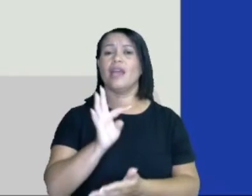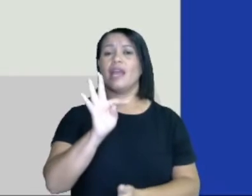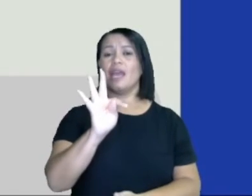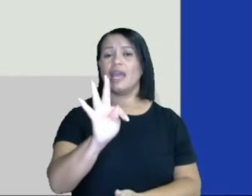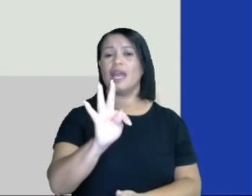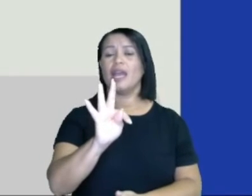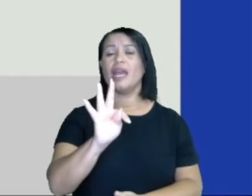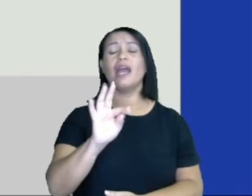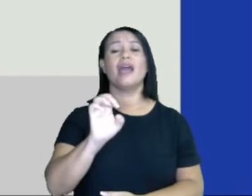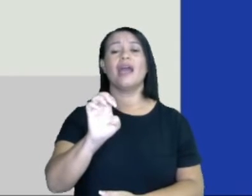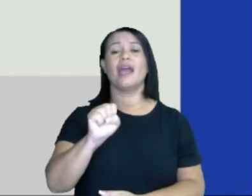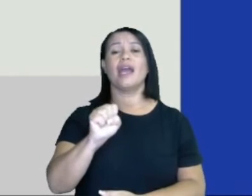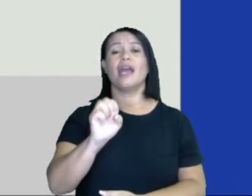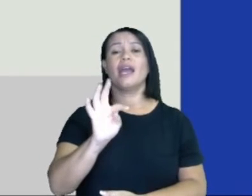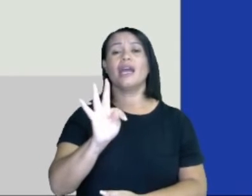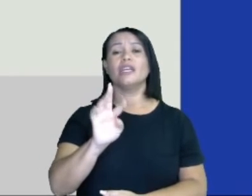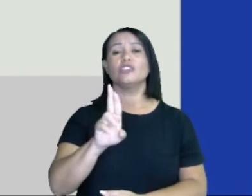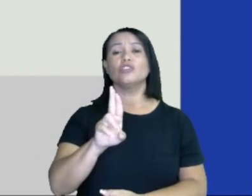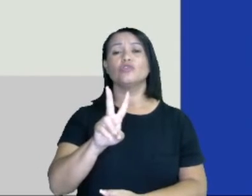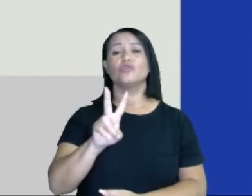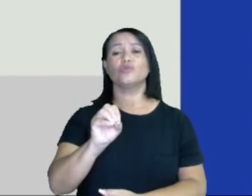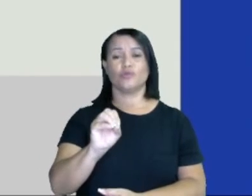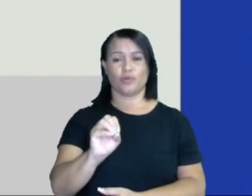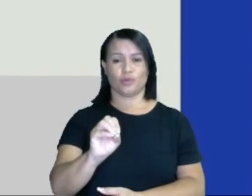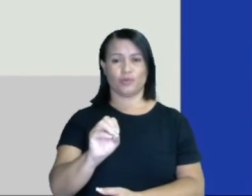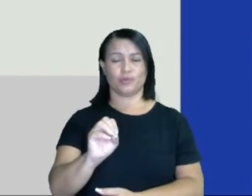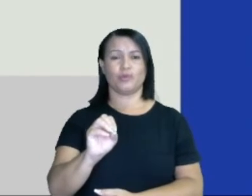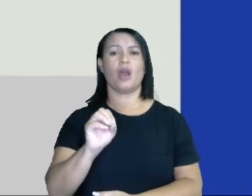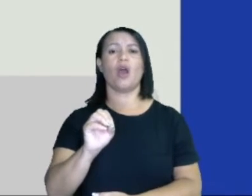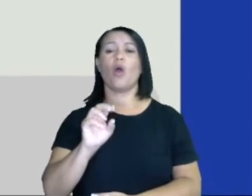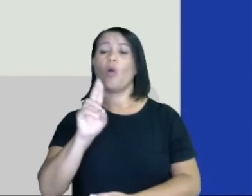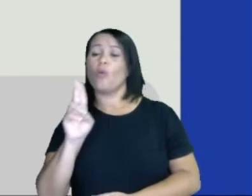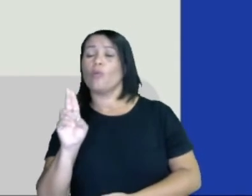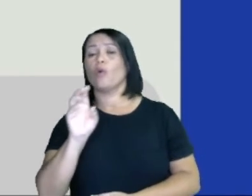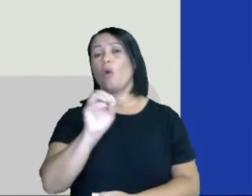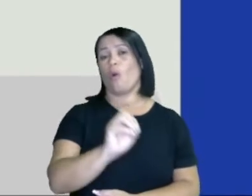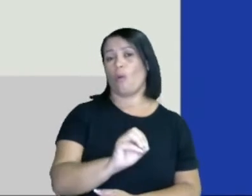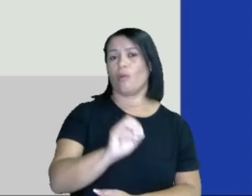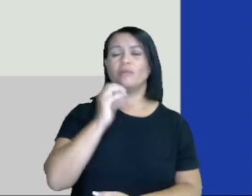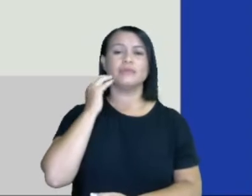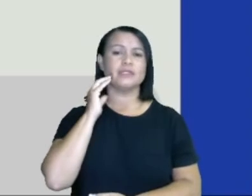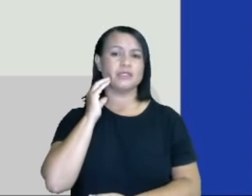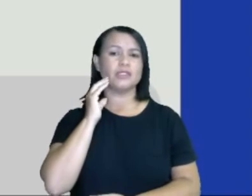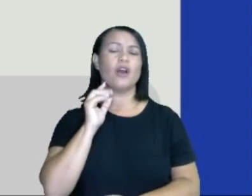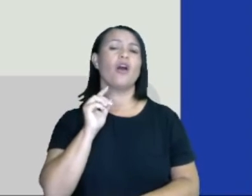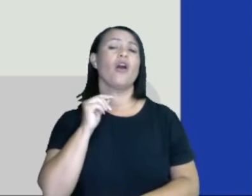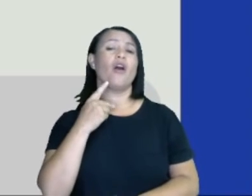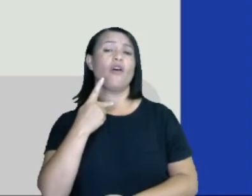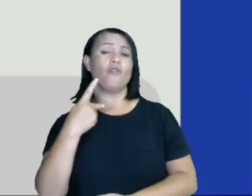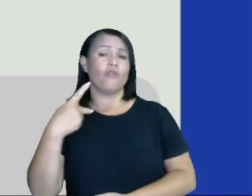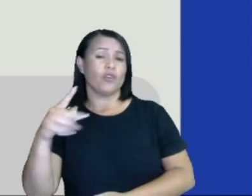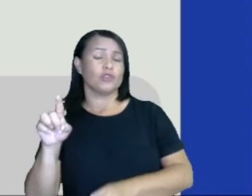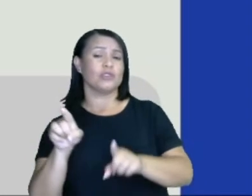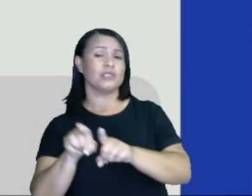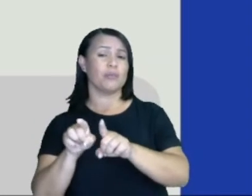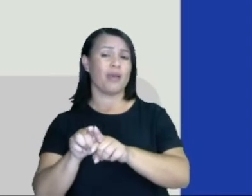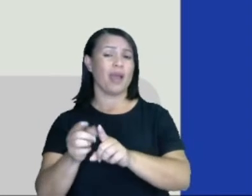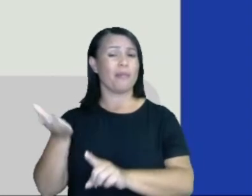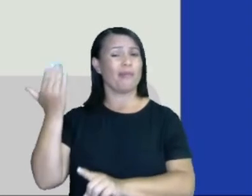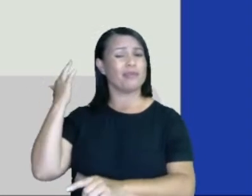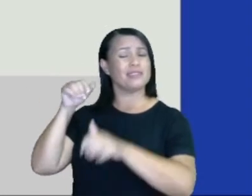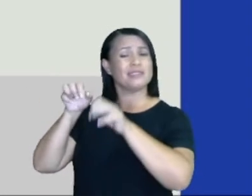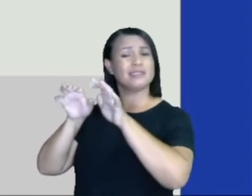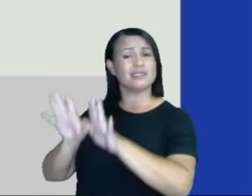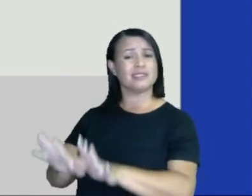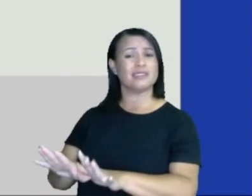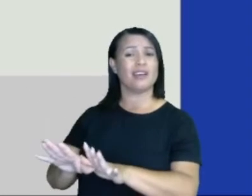Estuvo, com u e com o. Nosotros estuvimos, vosotros